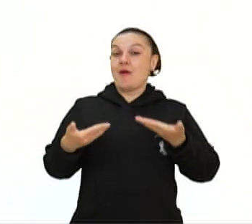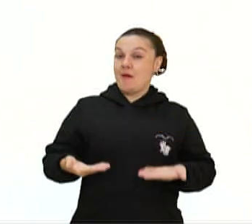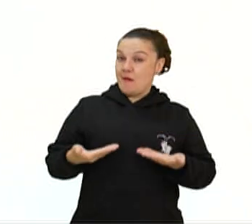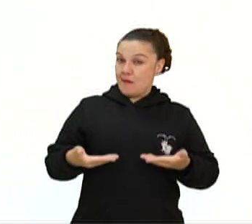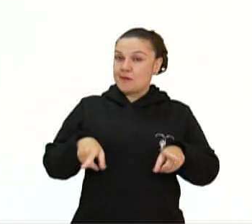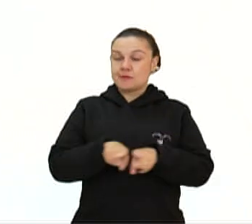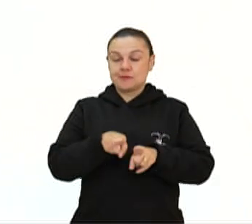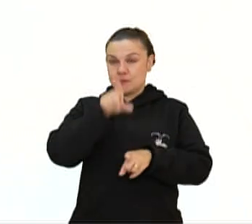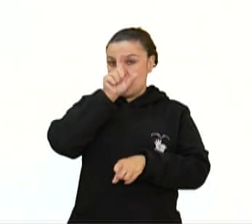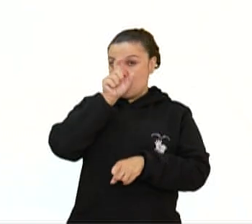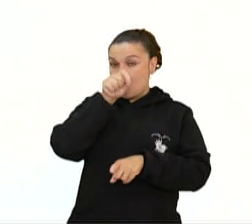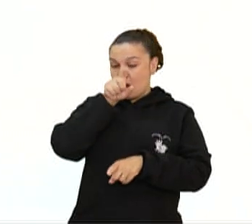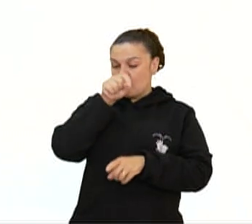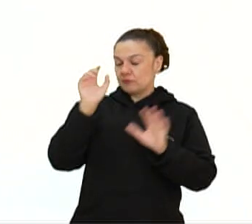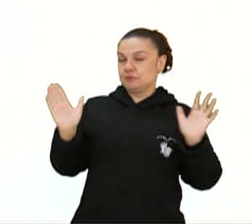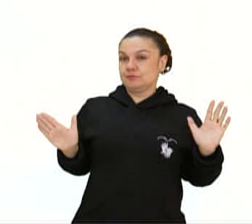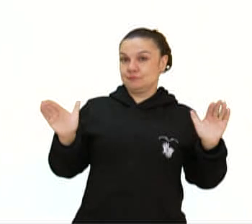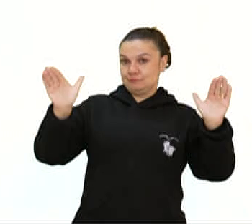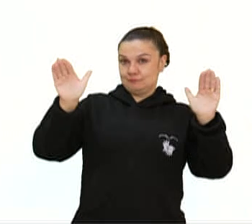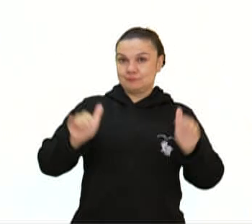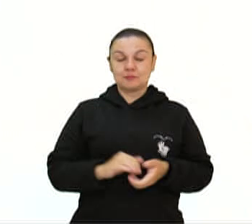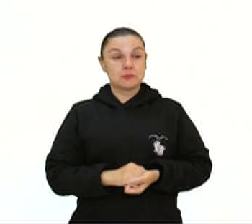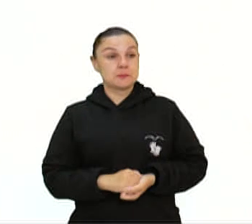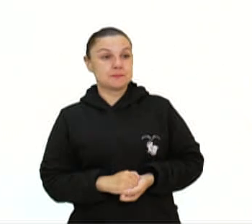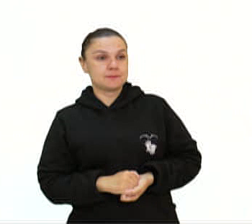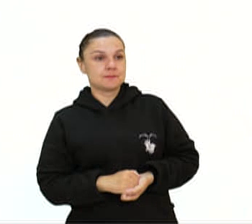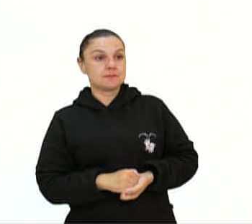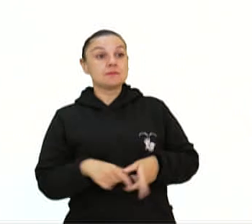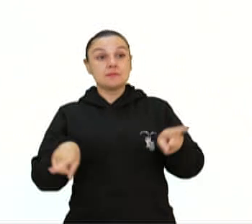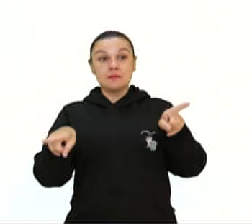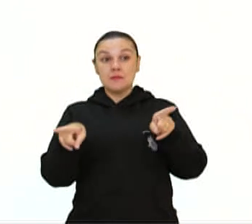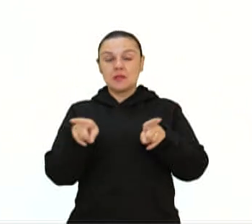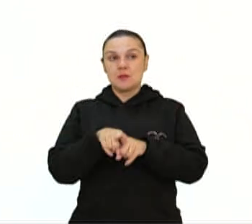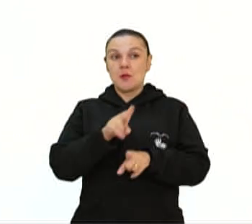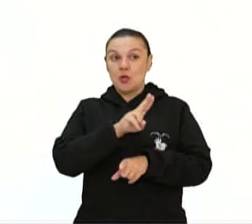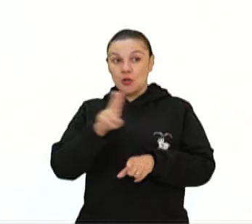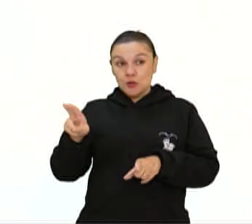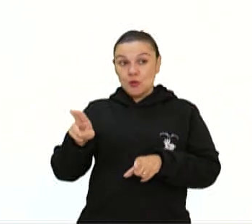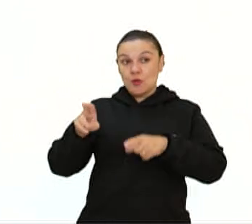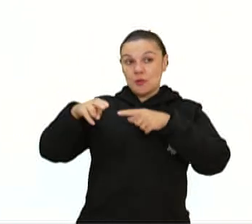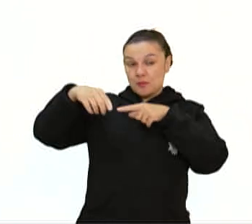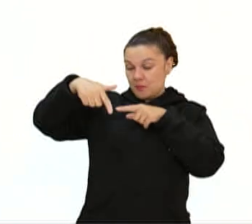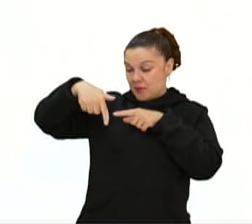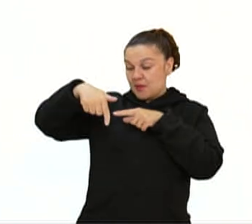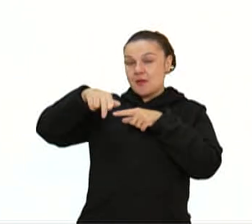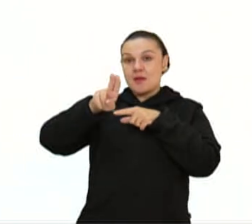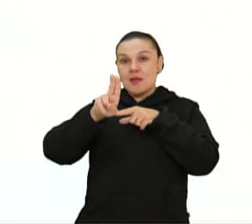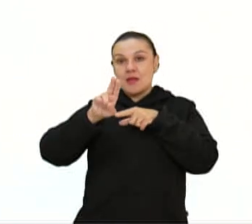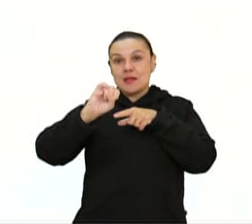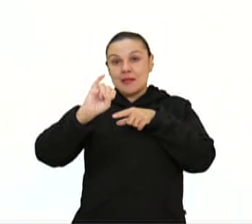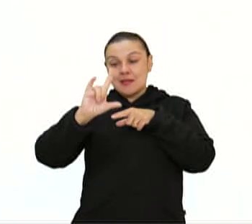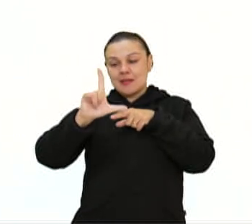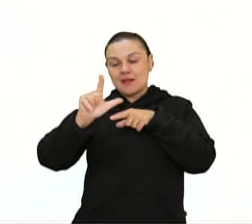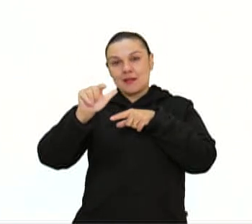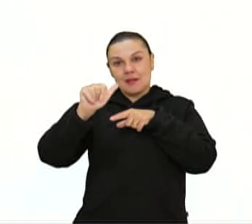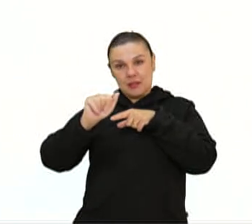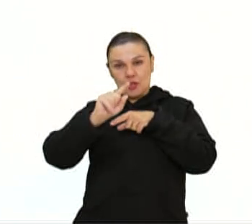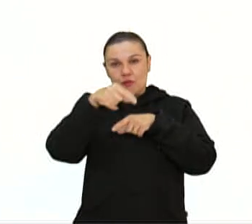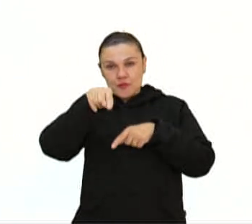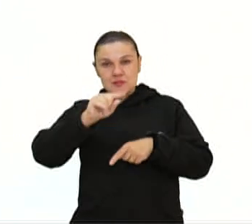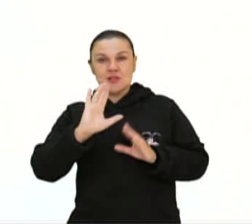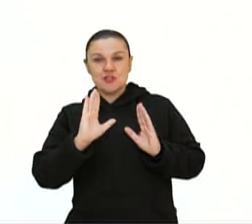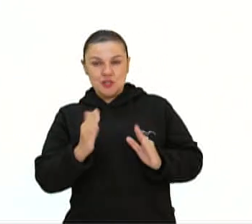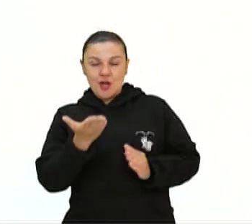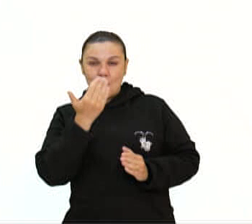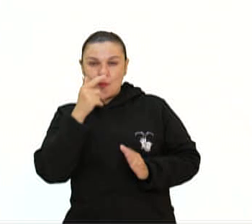aves poderem voar. Além disso, nós temos a presença da quilha, que é esse osso aqui, ó, quem já comeu peito de frango